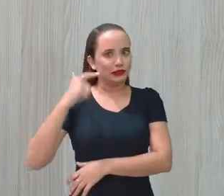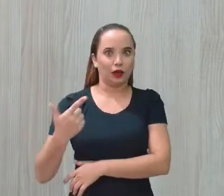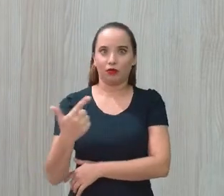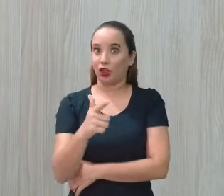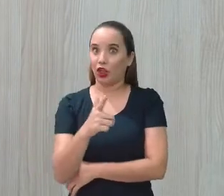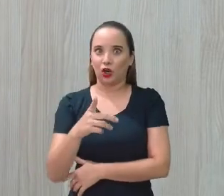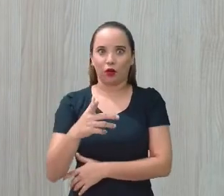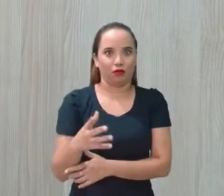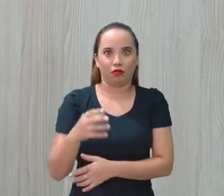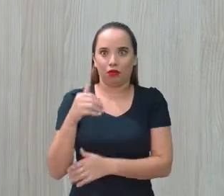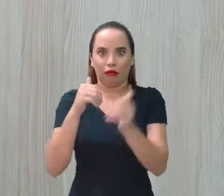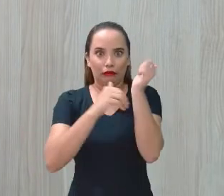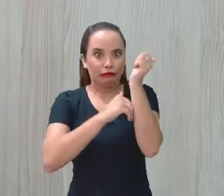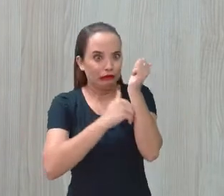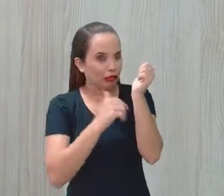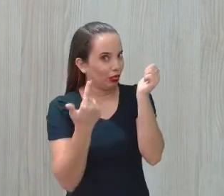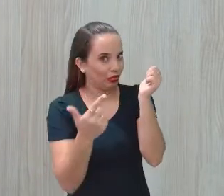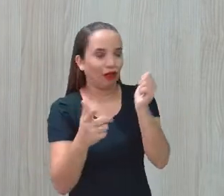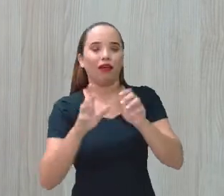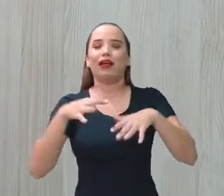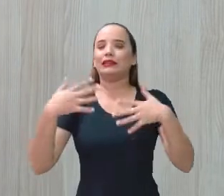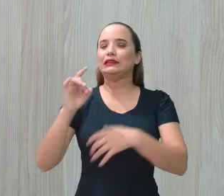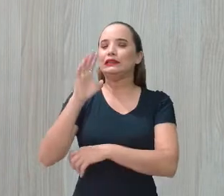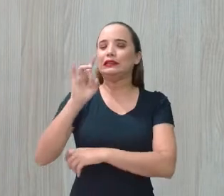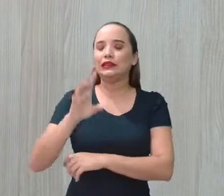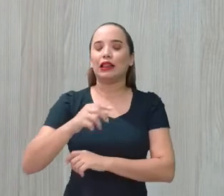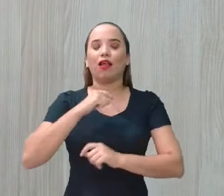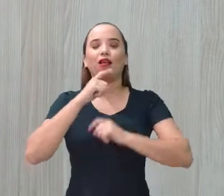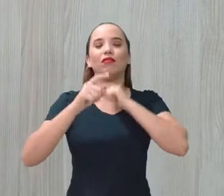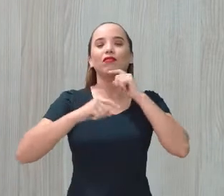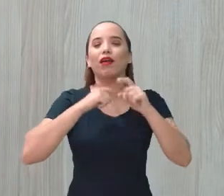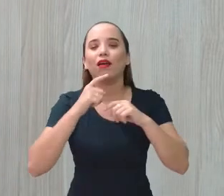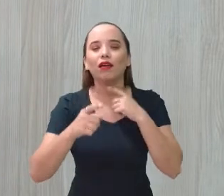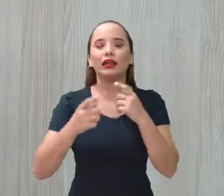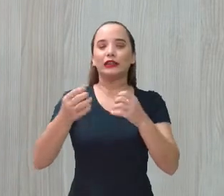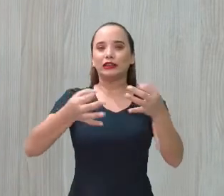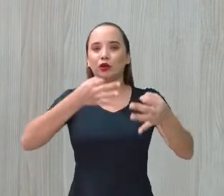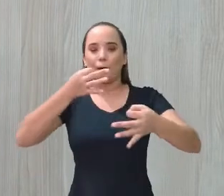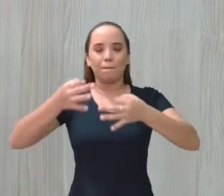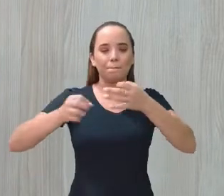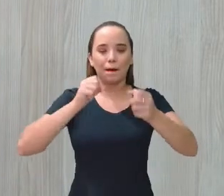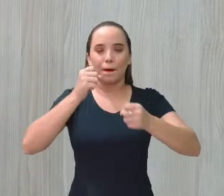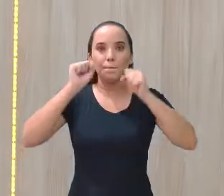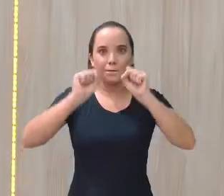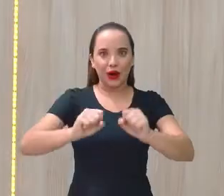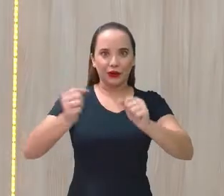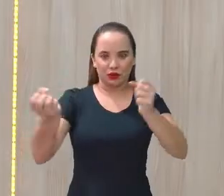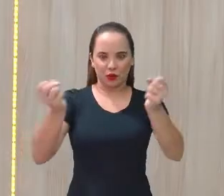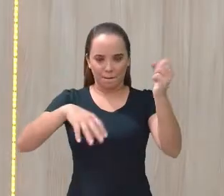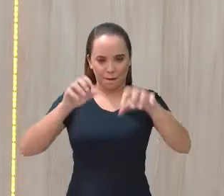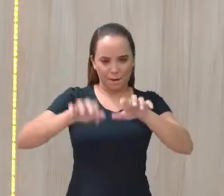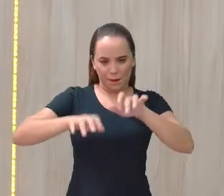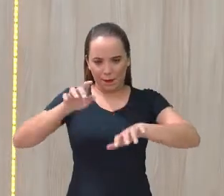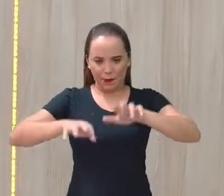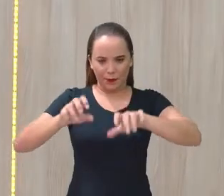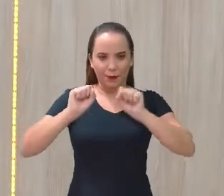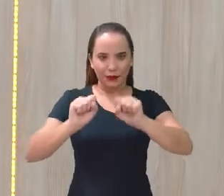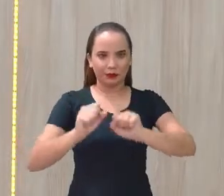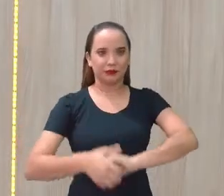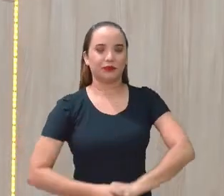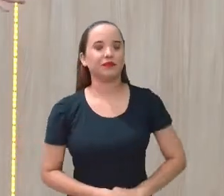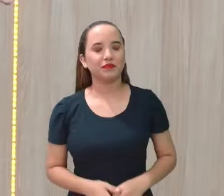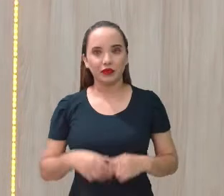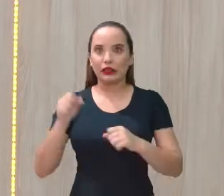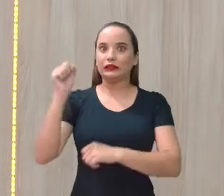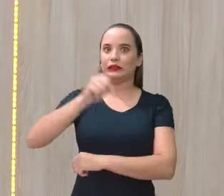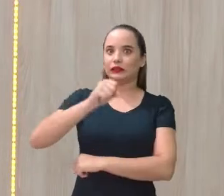Qualquer dúvida, qualquer comentário, joga aqui que a gente resolve, tá certo? E vai comentar sim, porque a gente vai começar